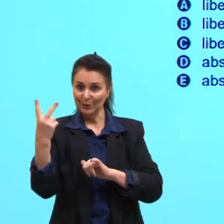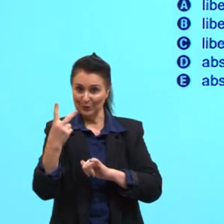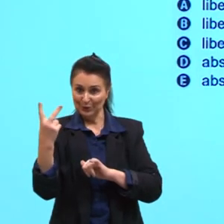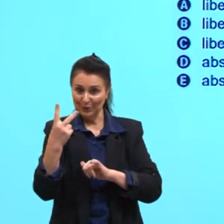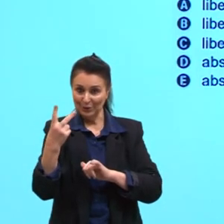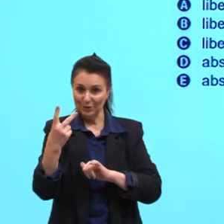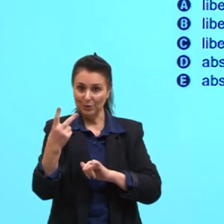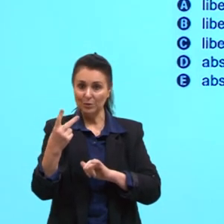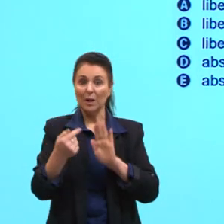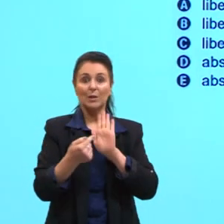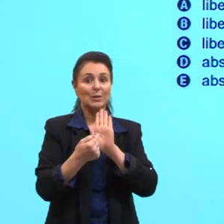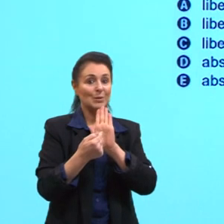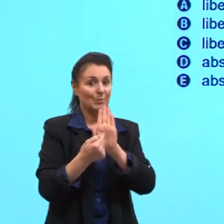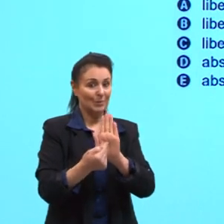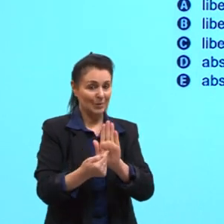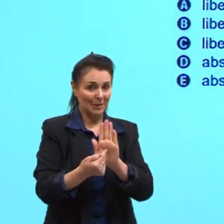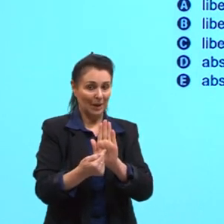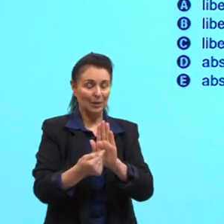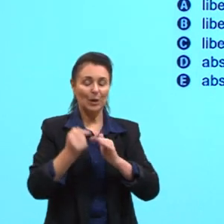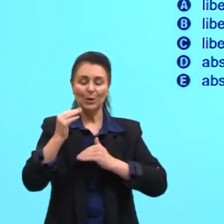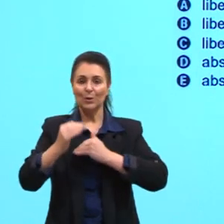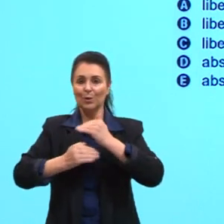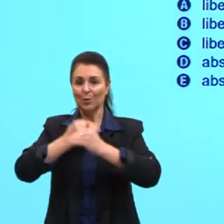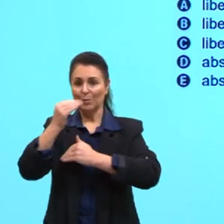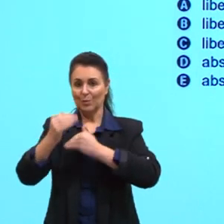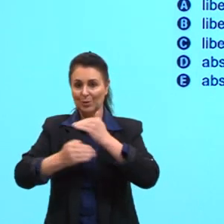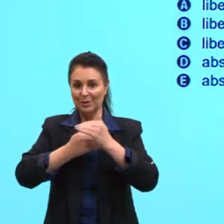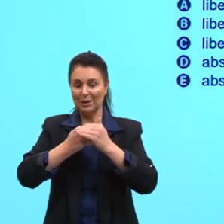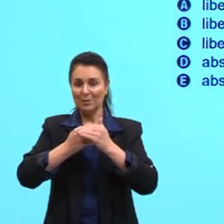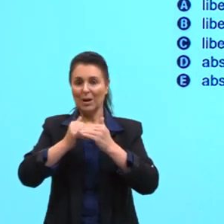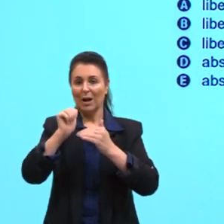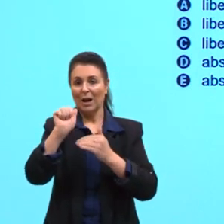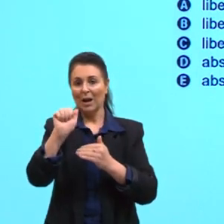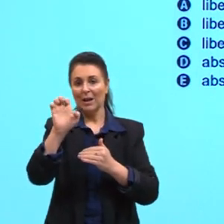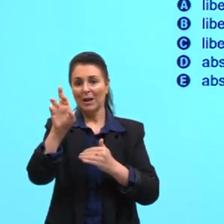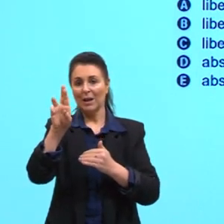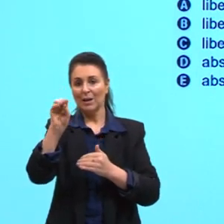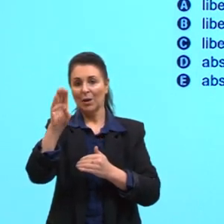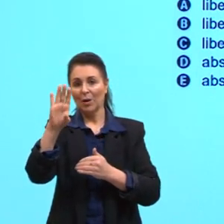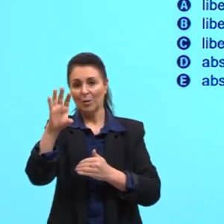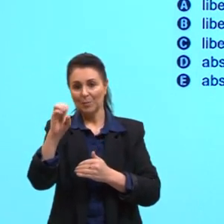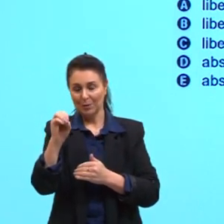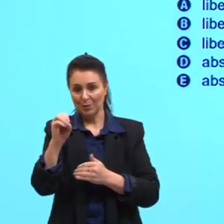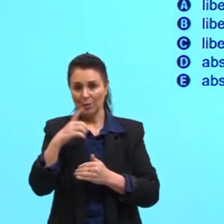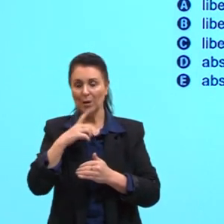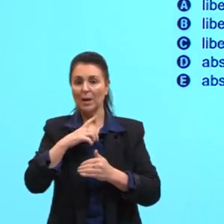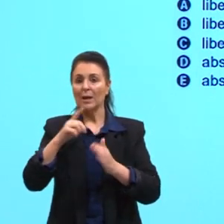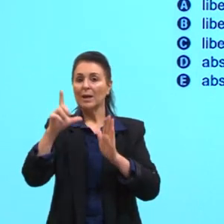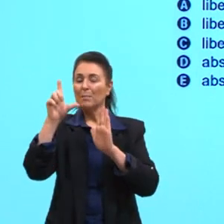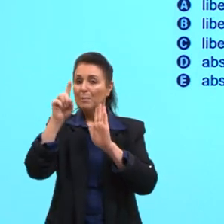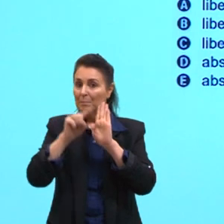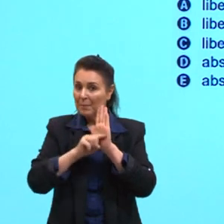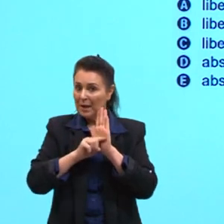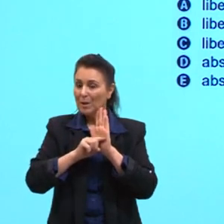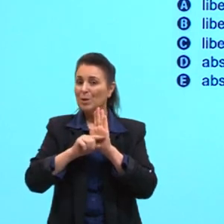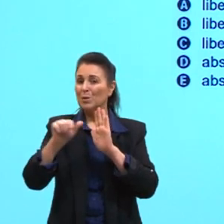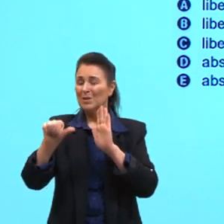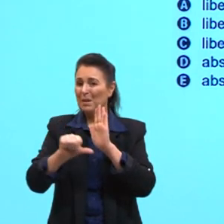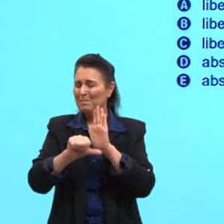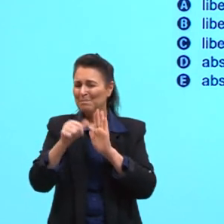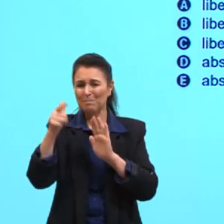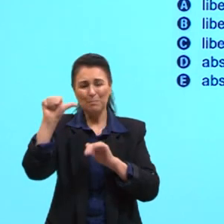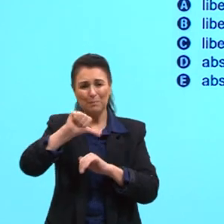respectivamente mostradas e o processo anaeróbico é menos vantajoso né energeticamente porque o